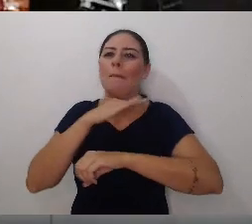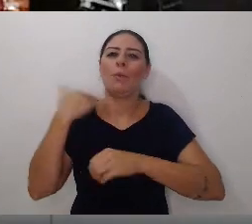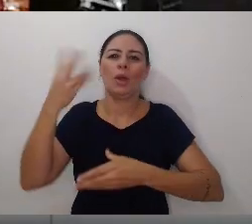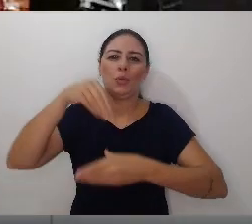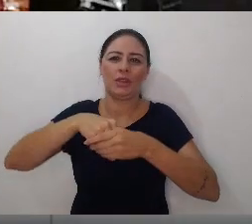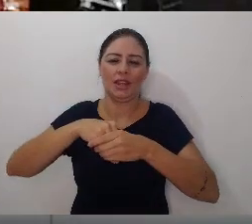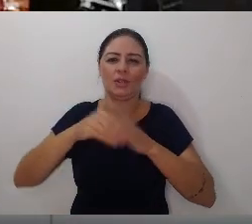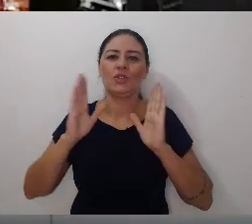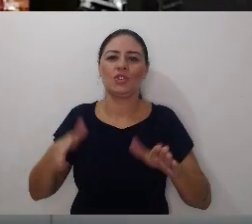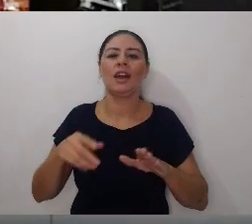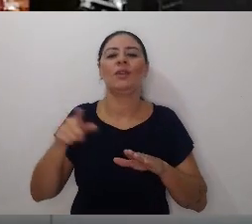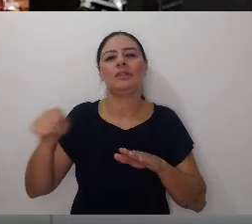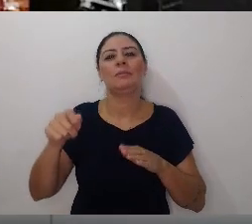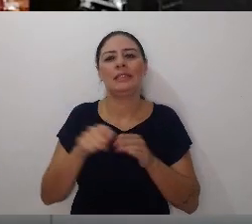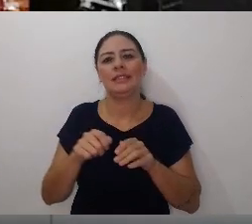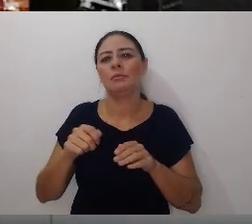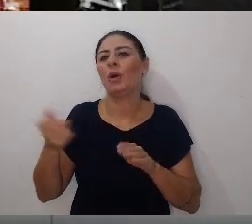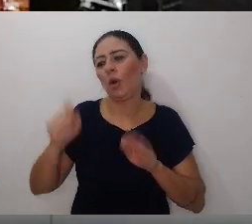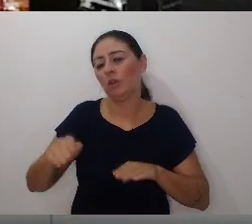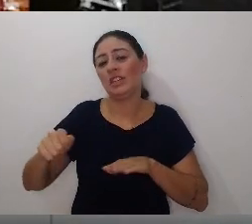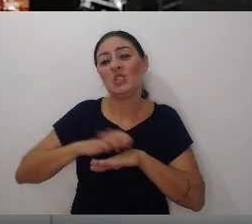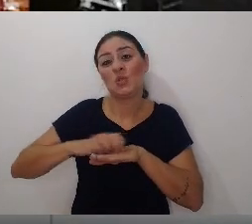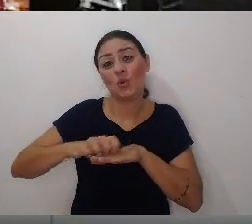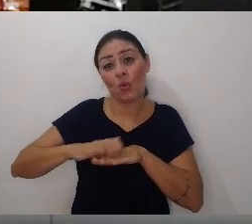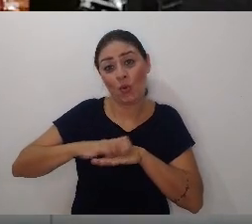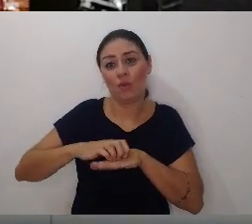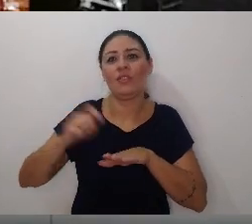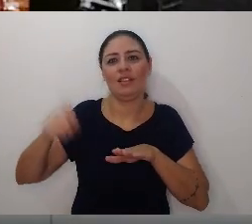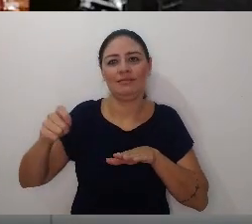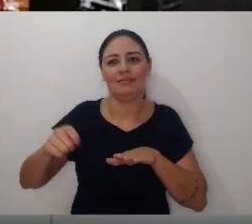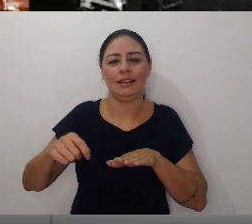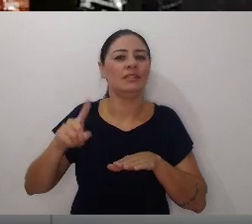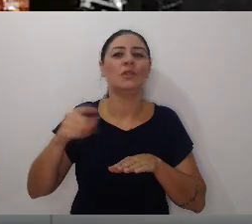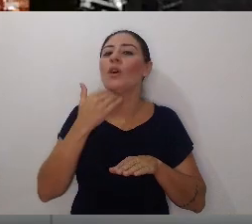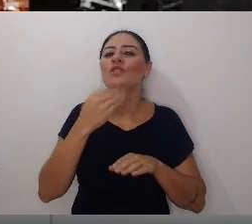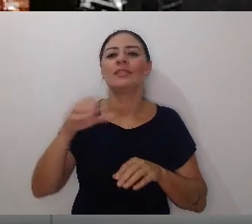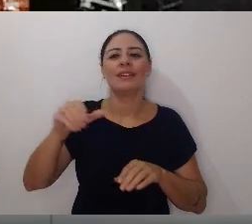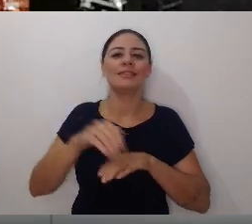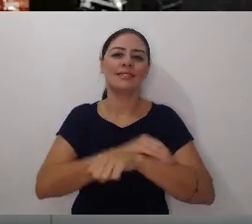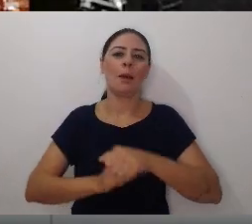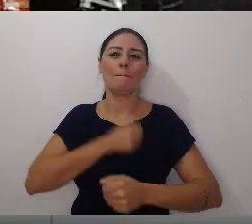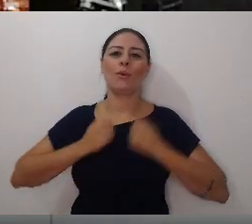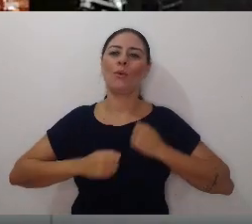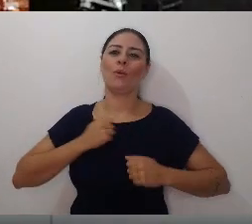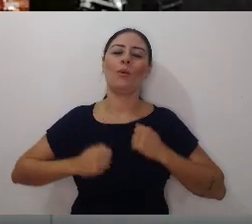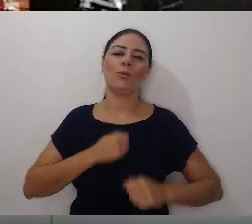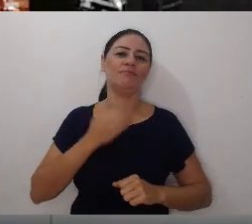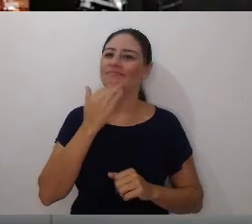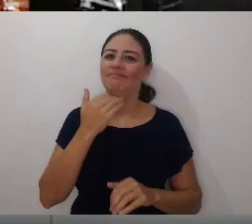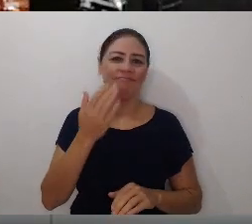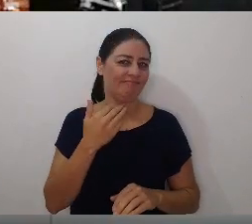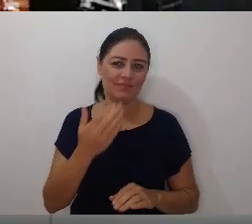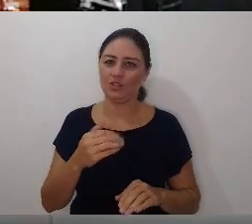chulé, ele vem de célula descamada, célula morta. Então, você tem que descamar ali, ou até uma escova. O chulé não